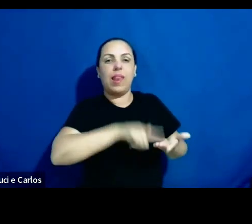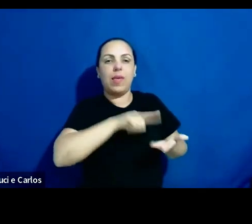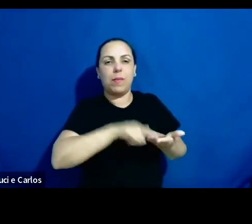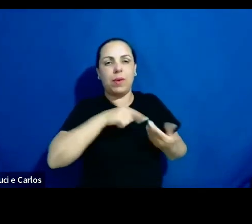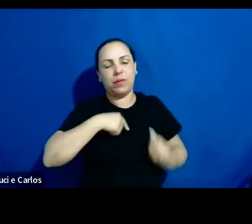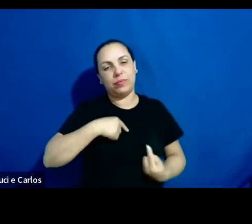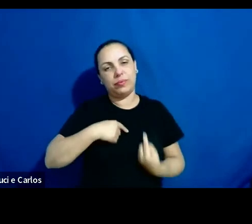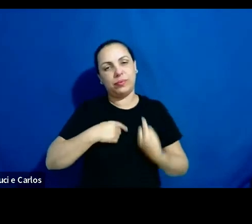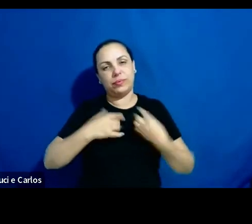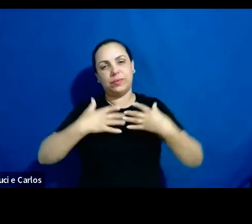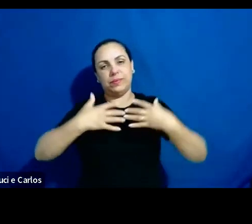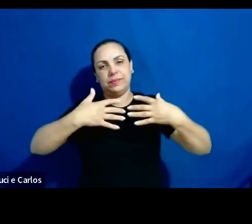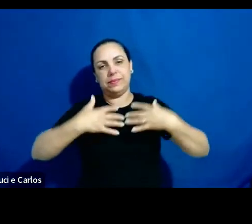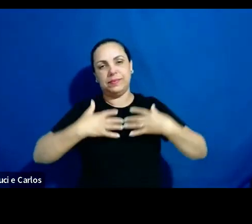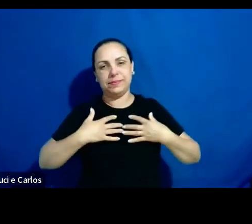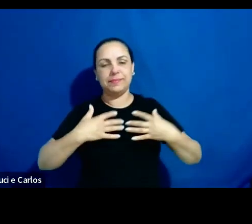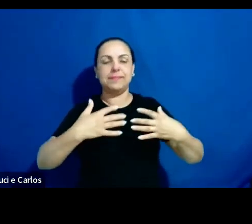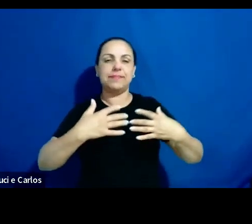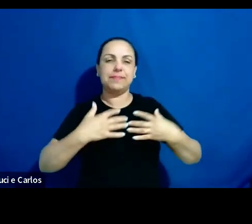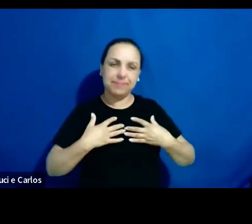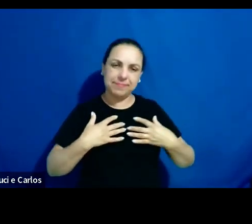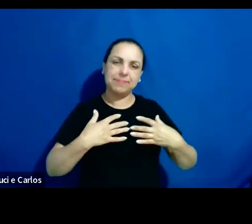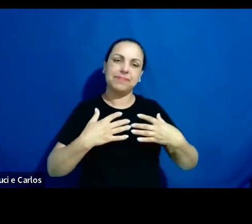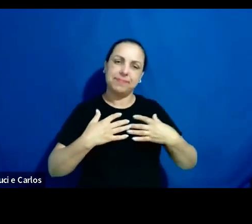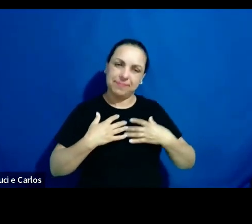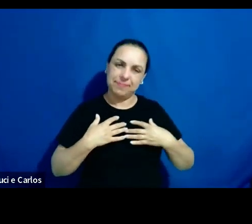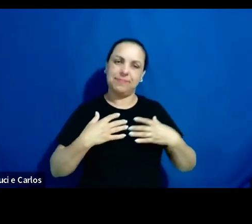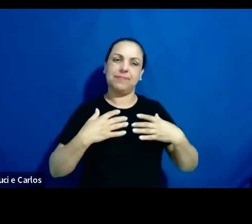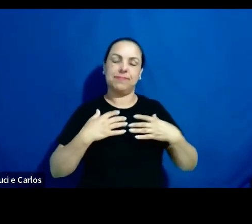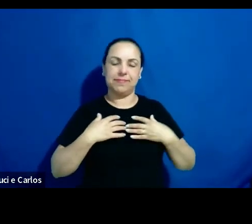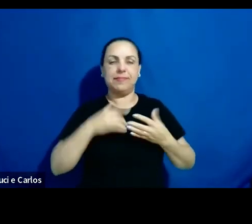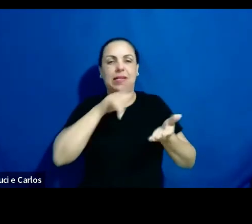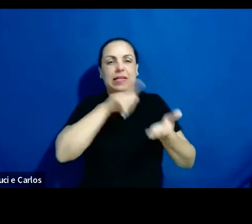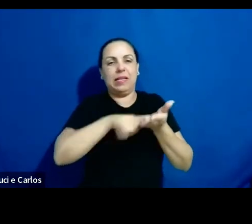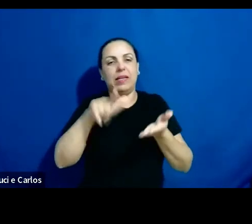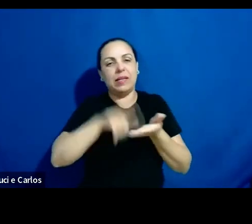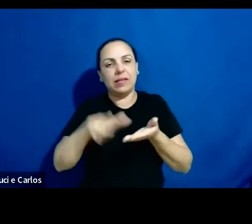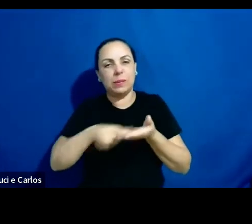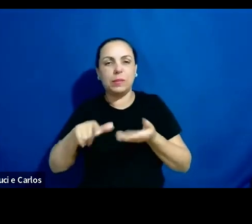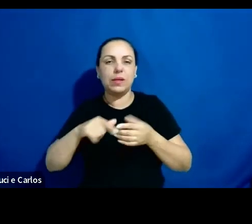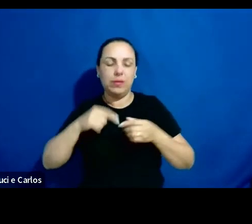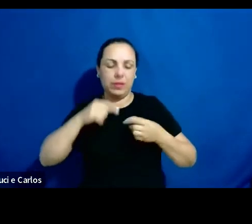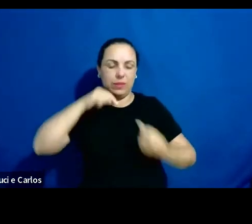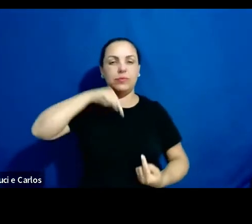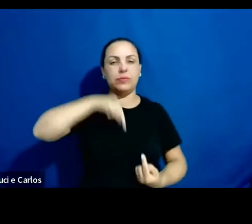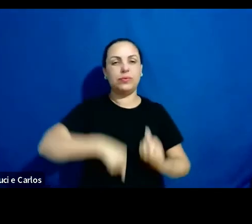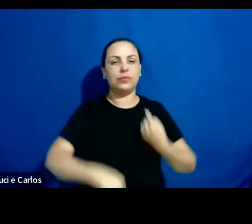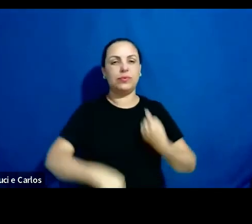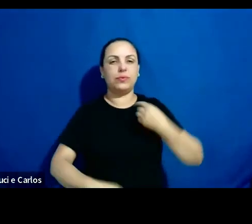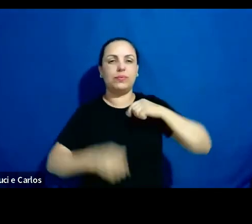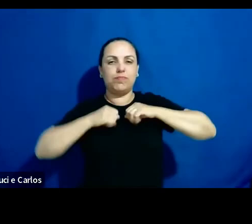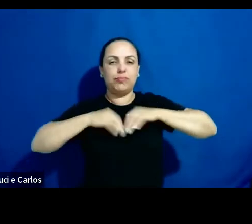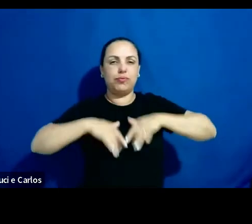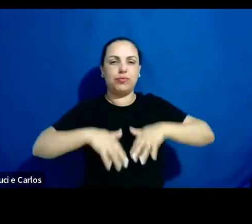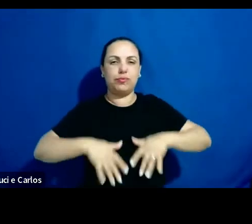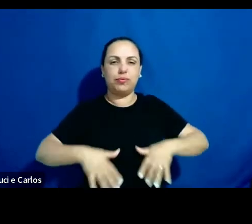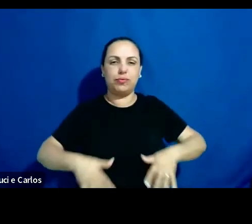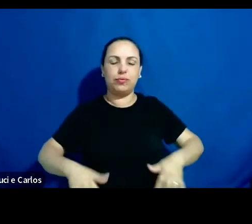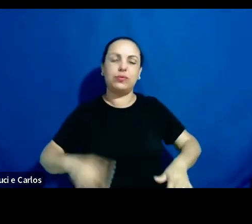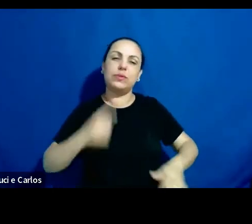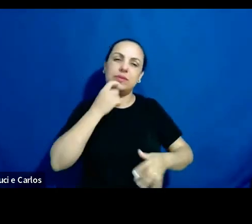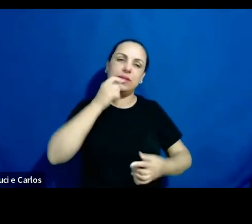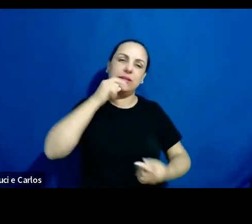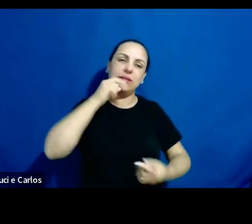pulmões. E o ventrículo esquerdo leva o sangue para todo o nosso corpo. Que maravilha,